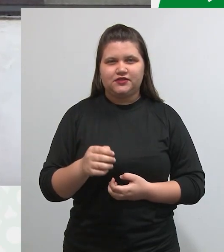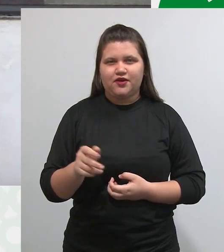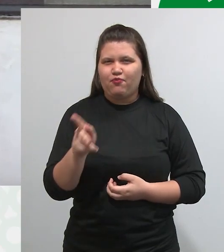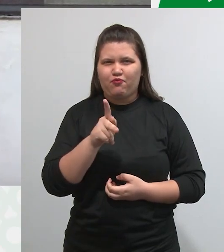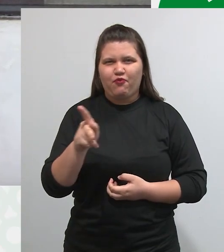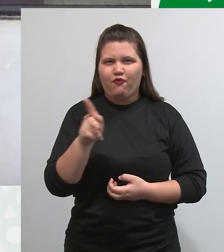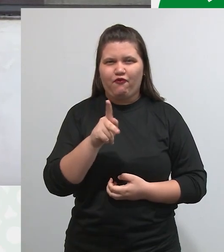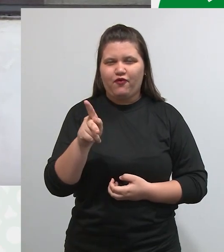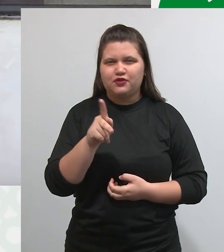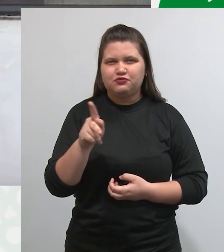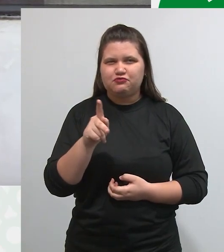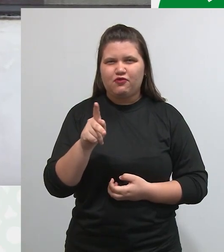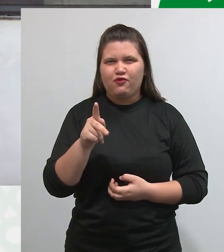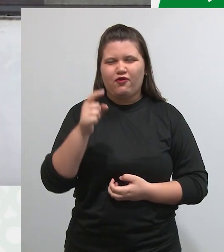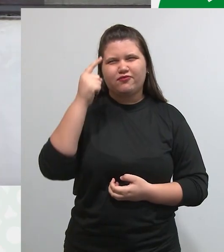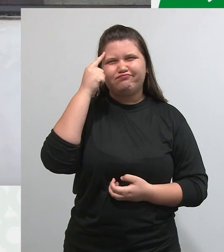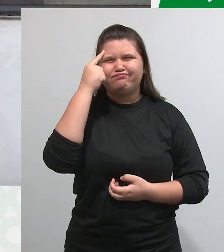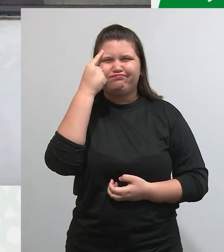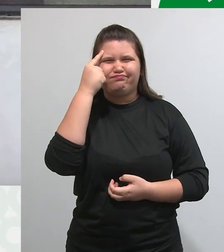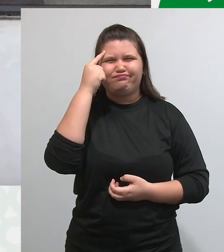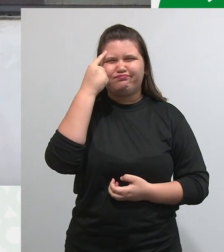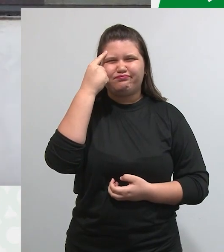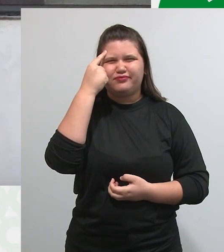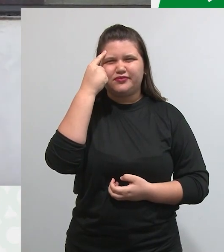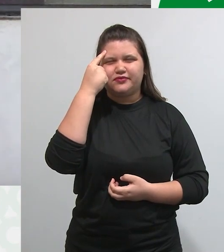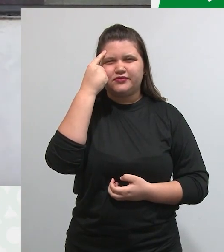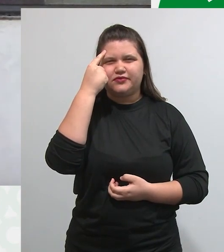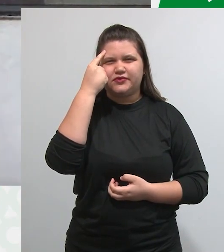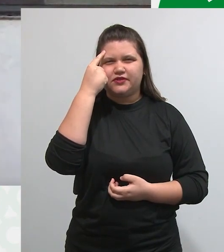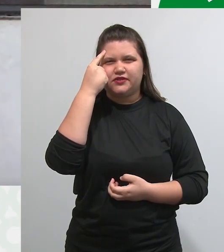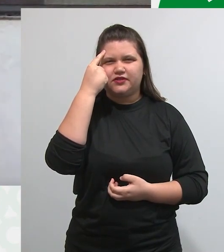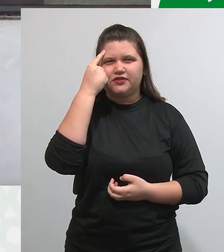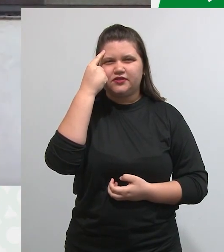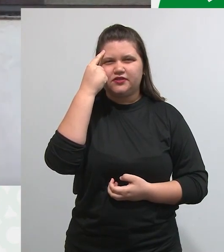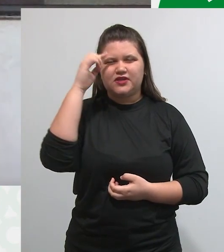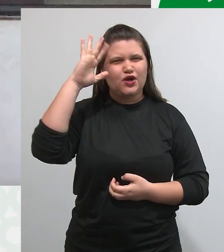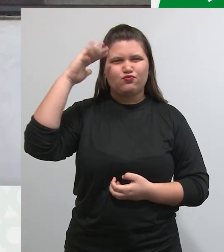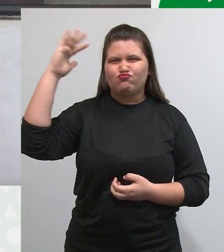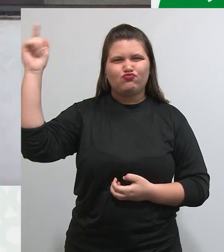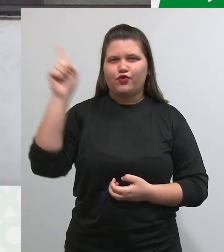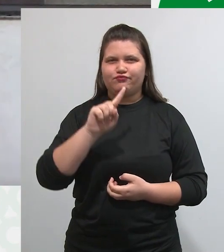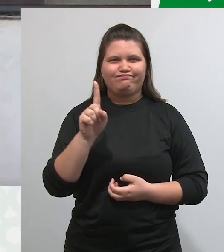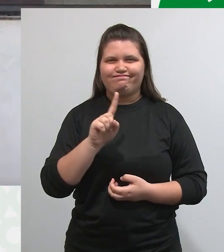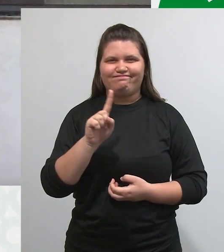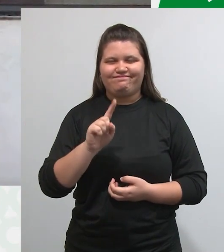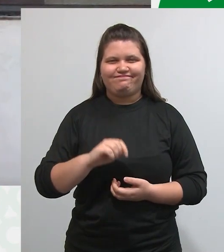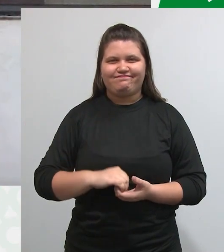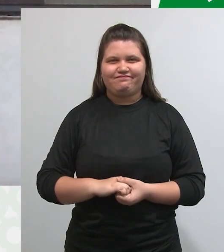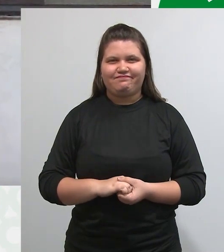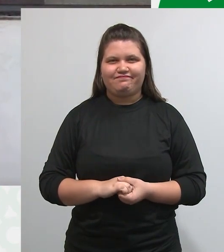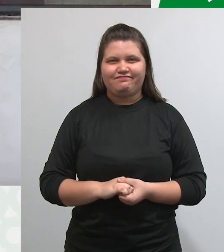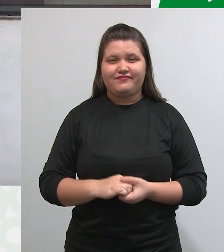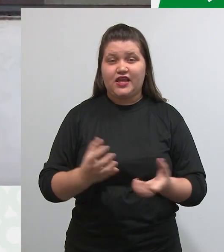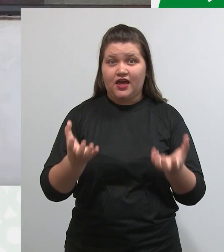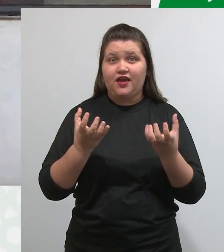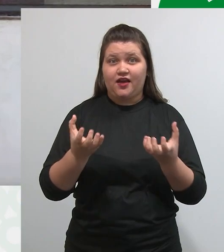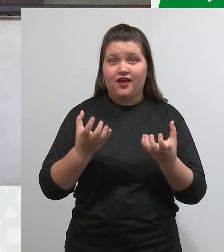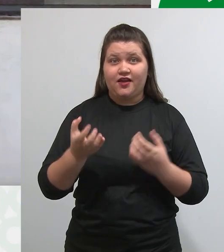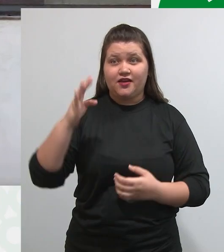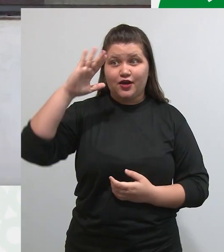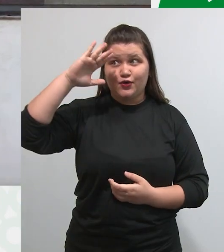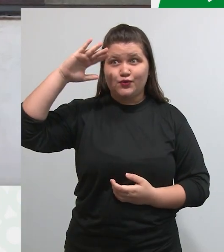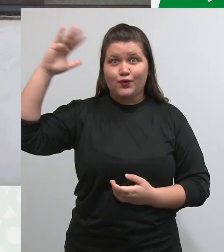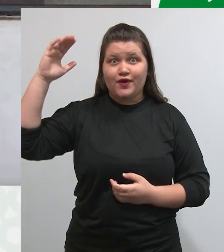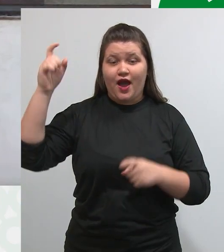assim. Eu nunca sonhei ser professora. Na realidade, meu sonho era